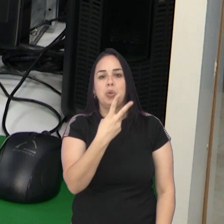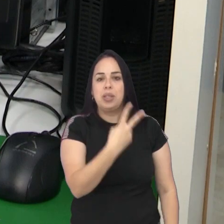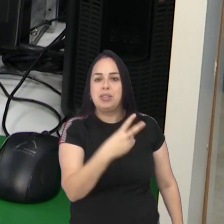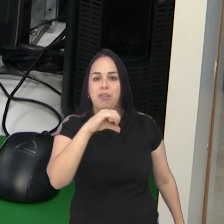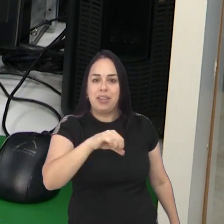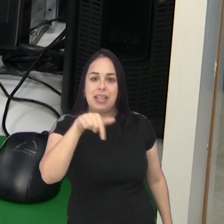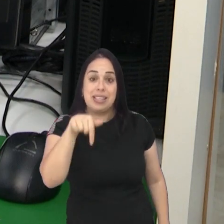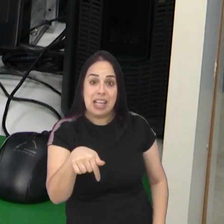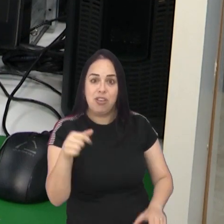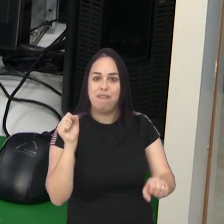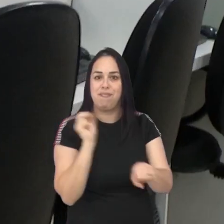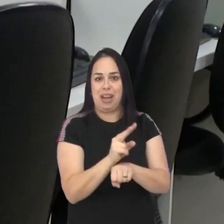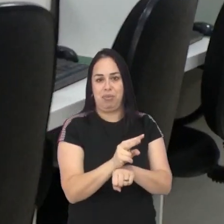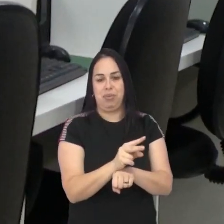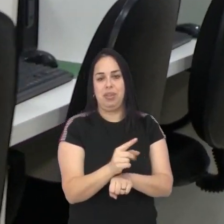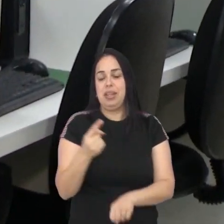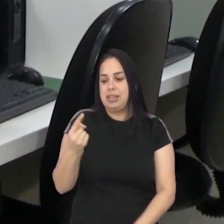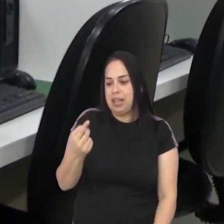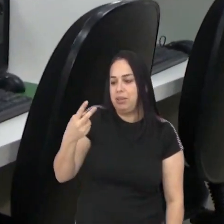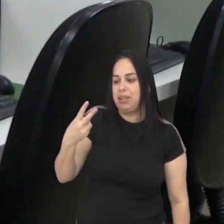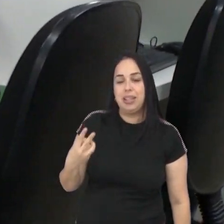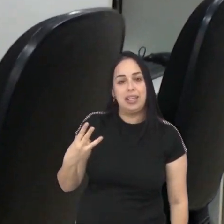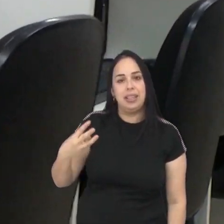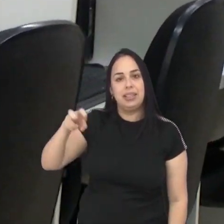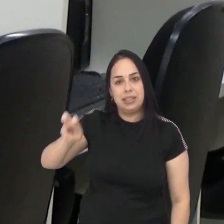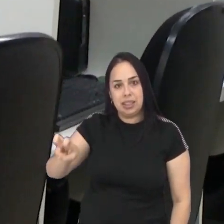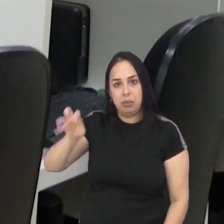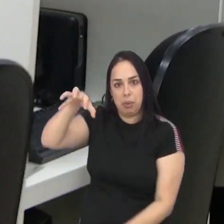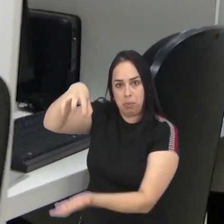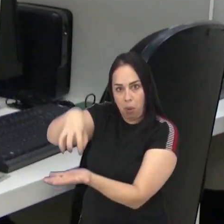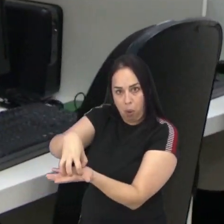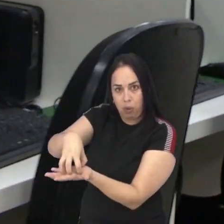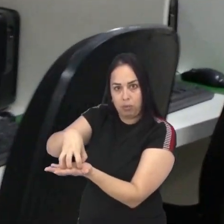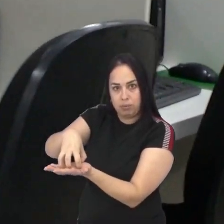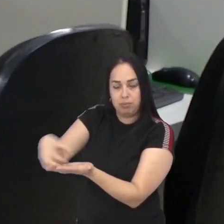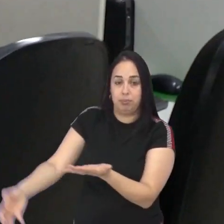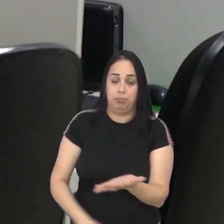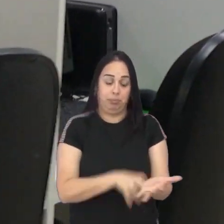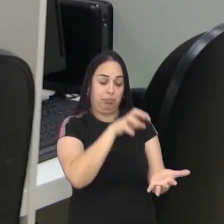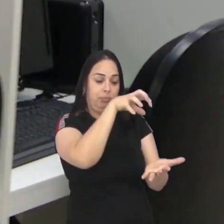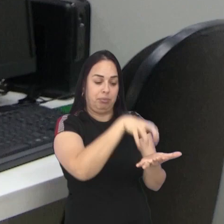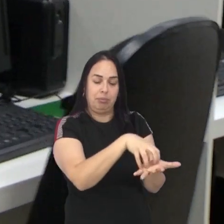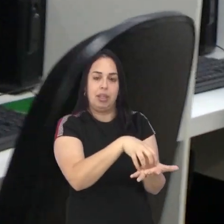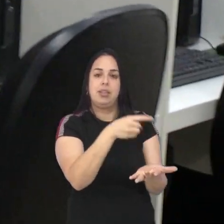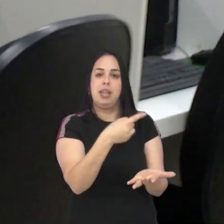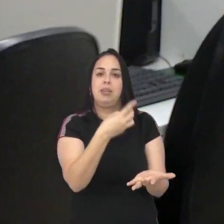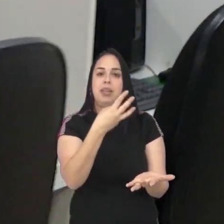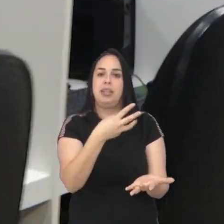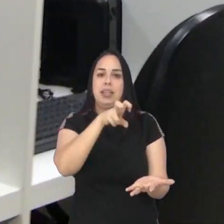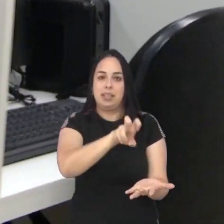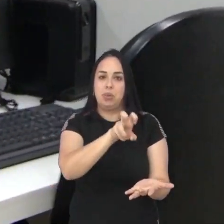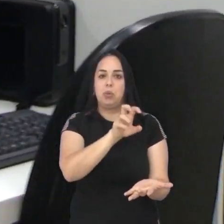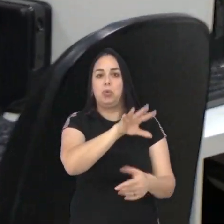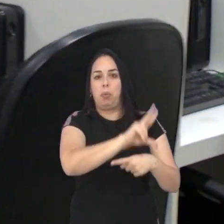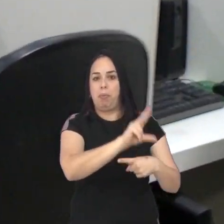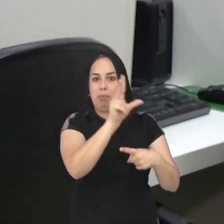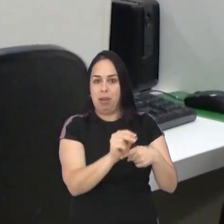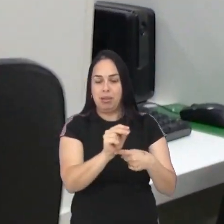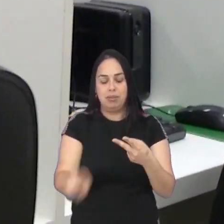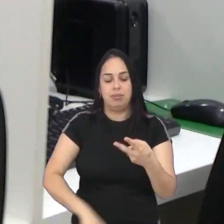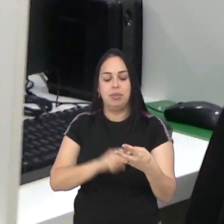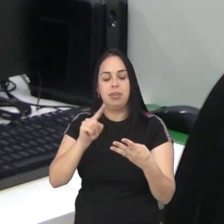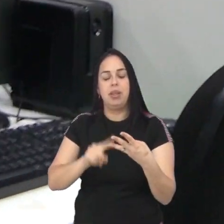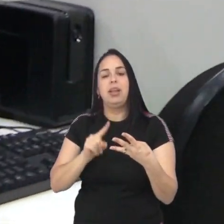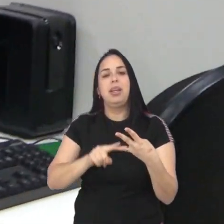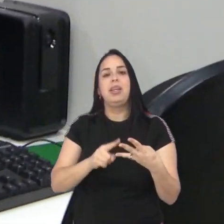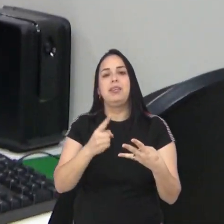297 vagas disponíveis, 135 para o polo CEF, 135 para o polo Parque Tecnológico e